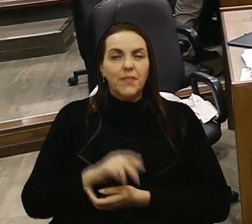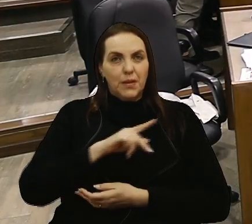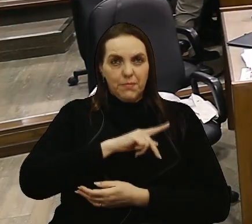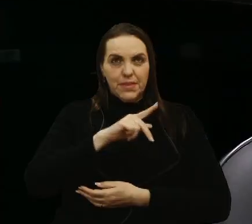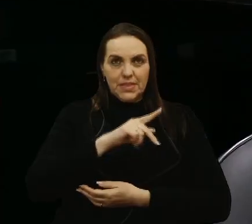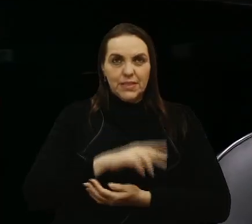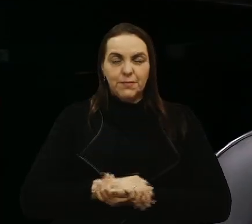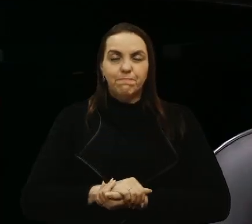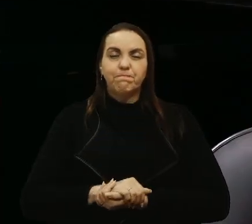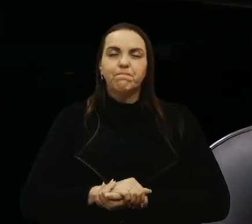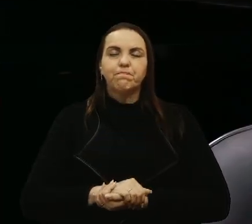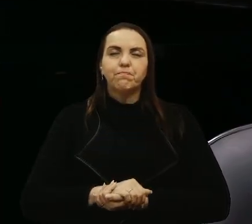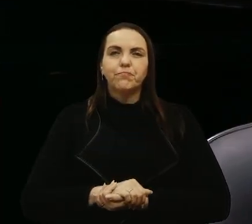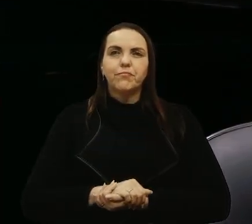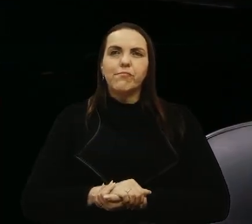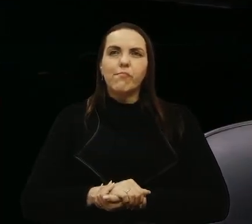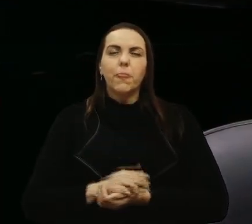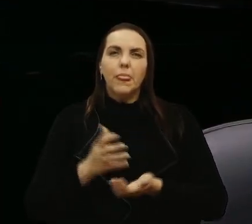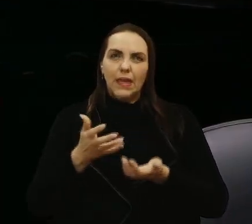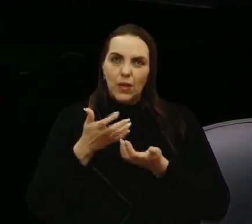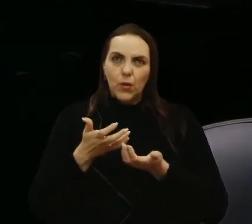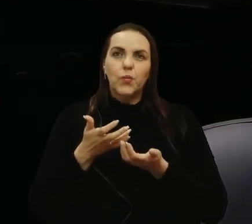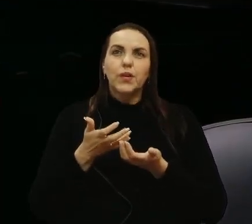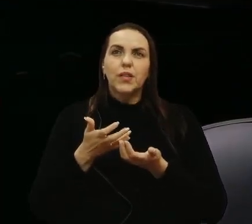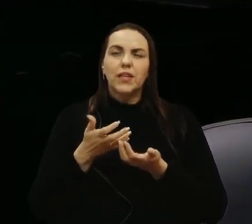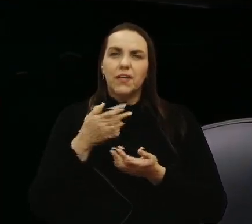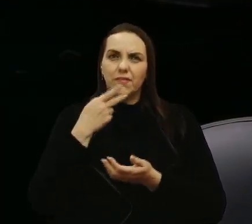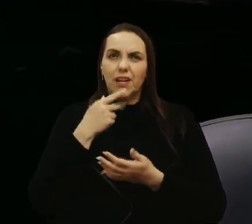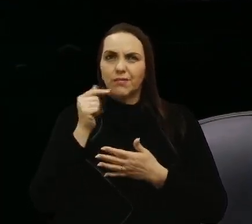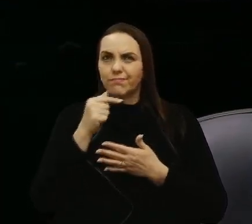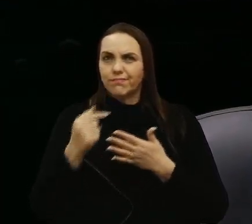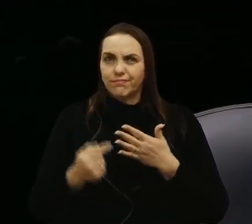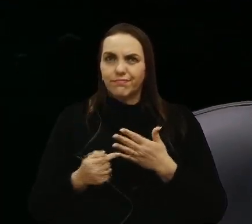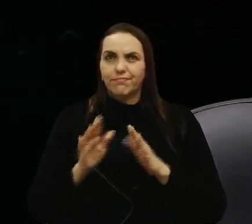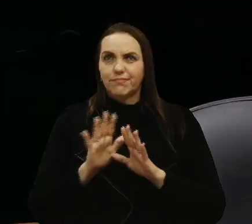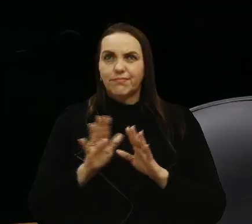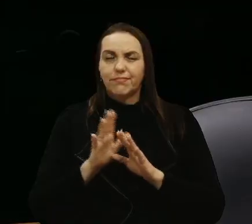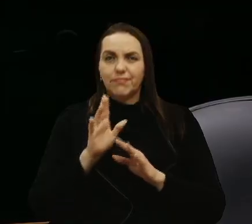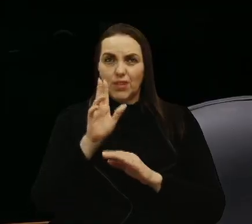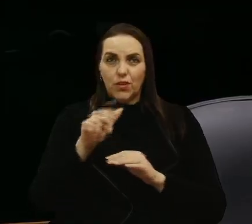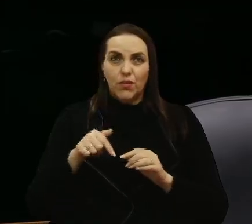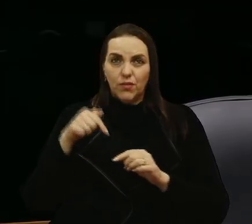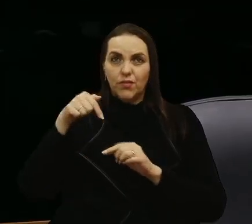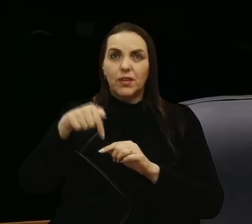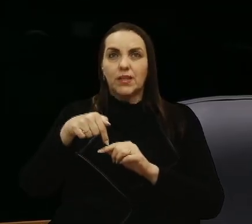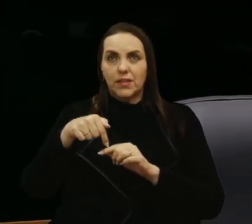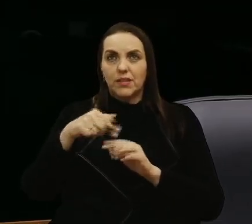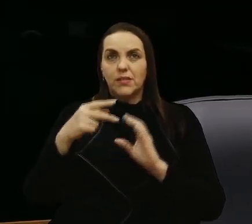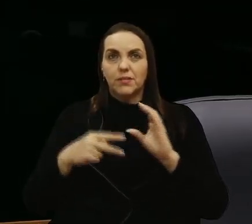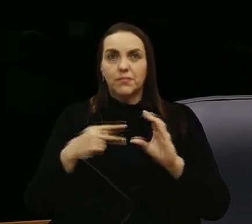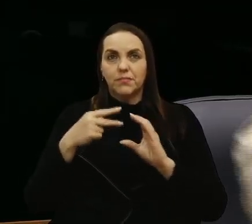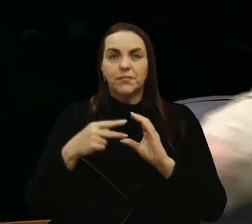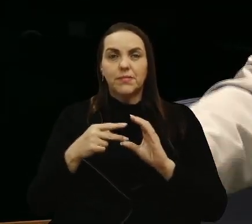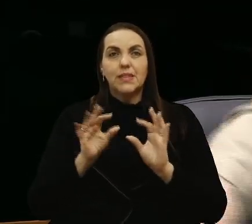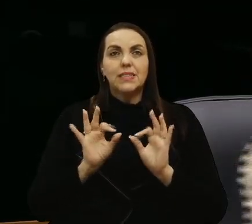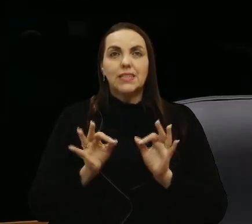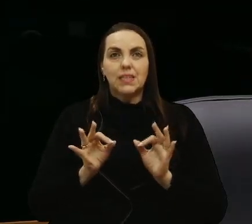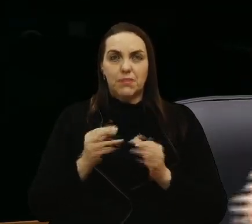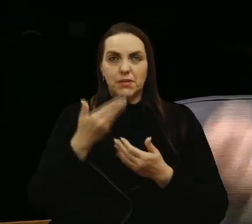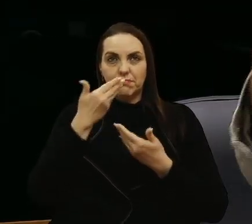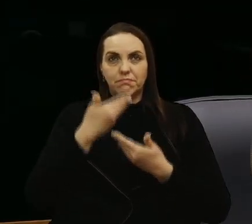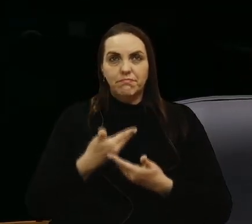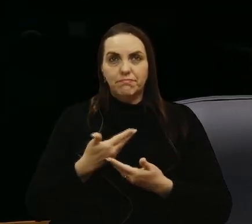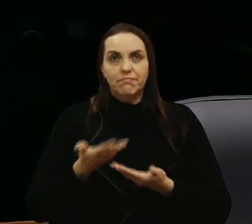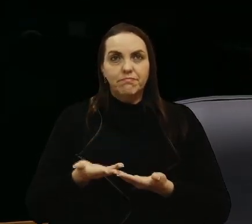Presidente, eu queria restabelecer algumas situações. Eu vim para essa casa para ser exatamente o que eu sou, para